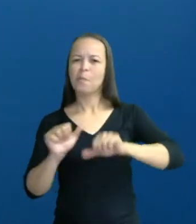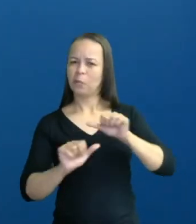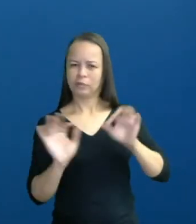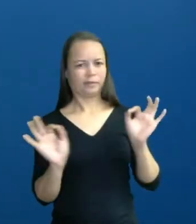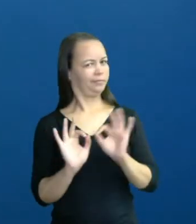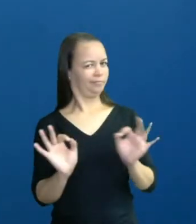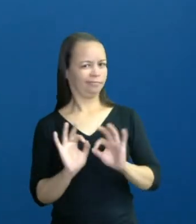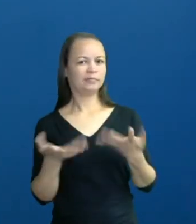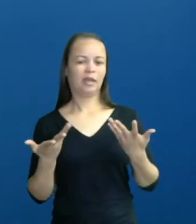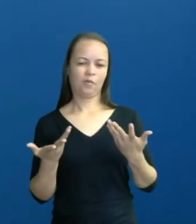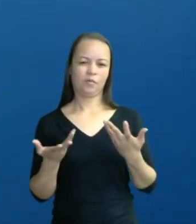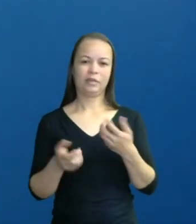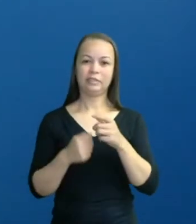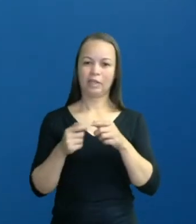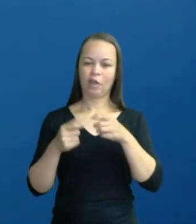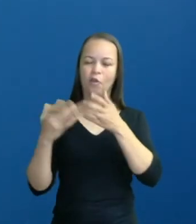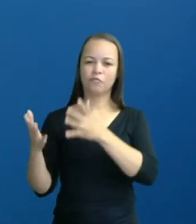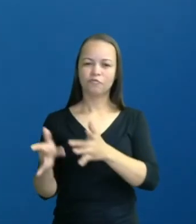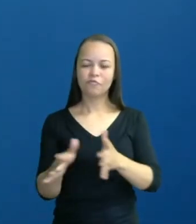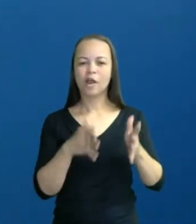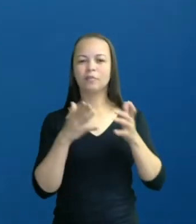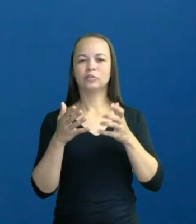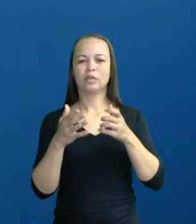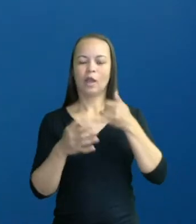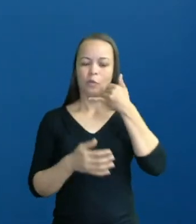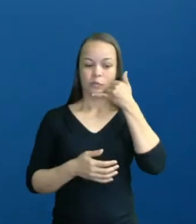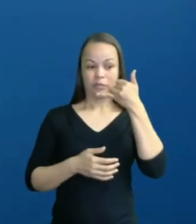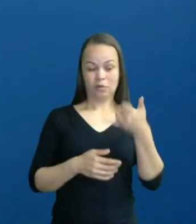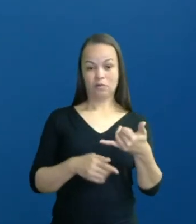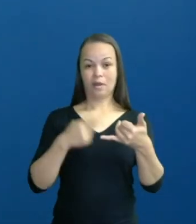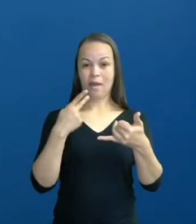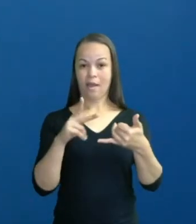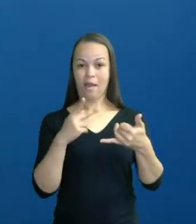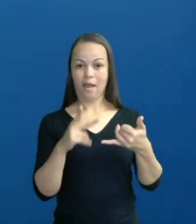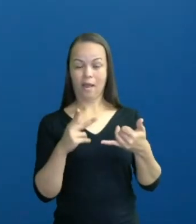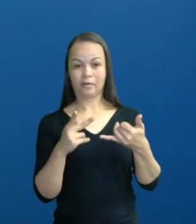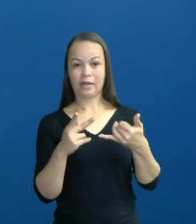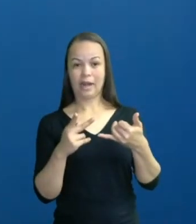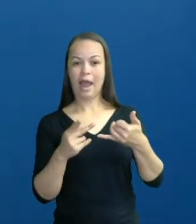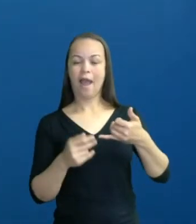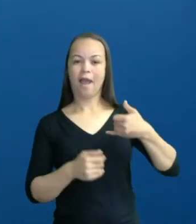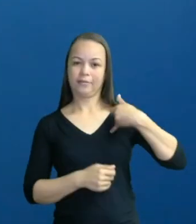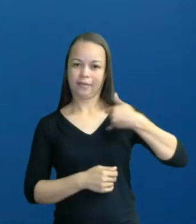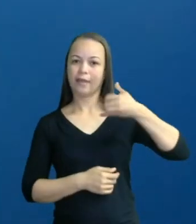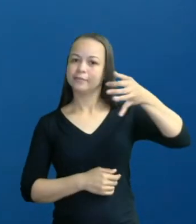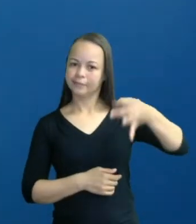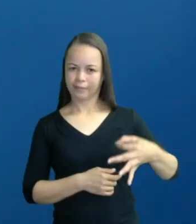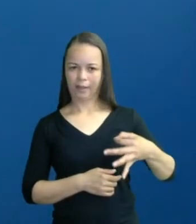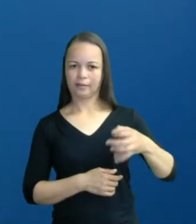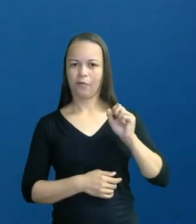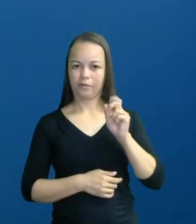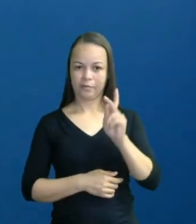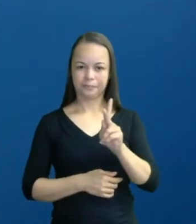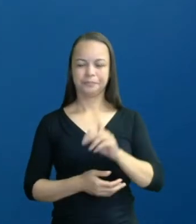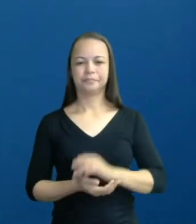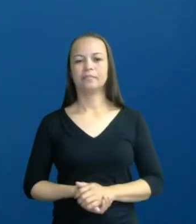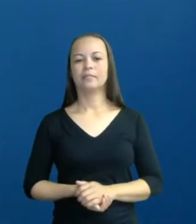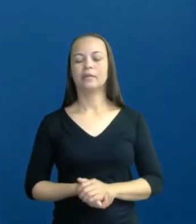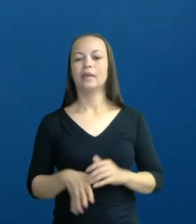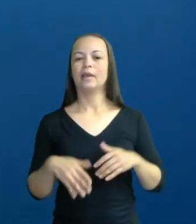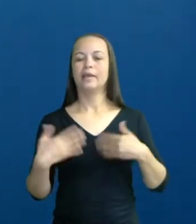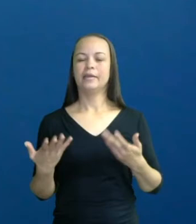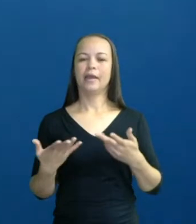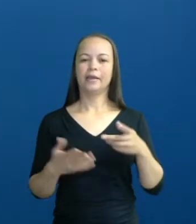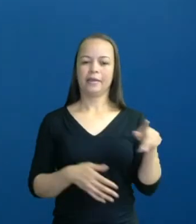bebezinho para ficar quietinho, um celular. Então, ele vai lá logo com o dedinho. Quando o bebezinho chega no livro, faz